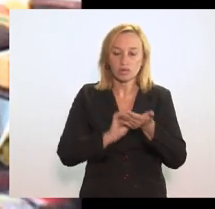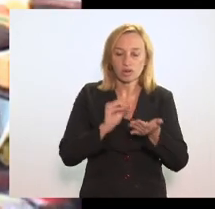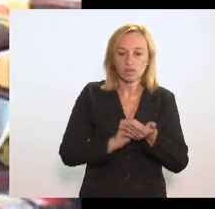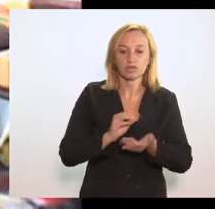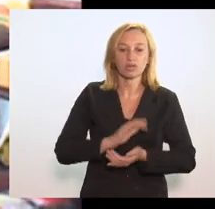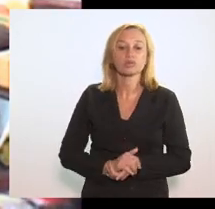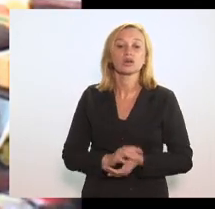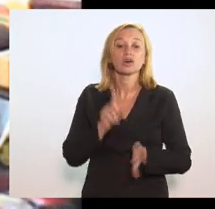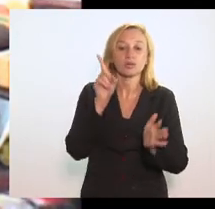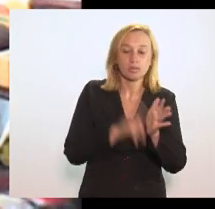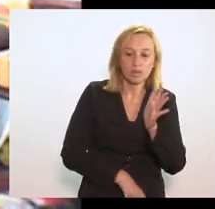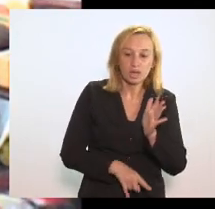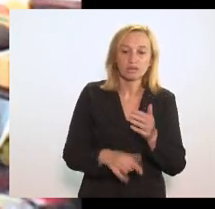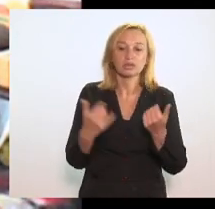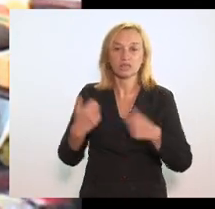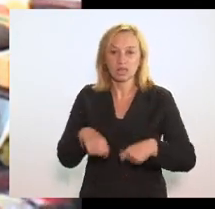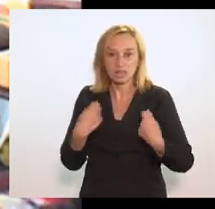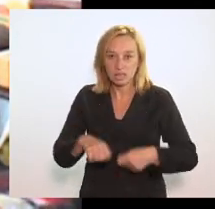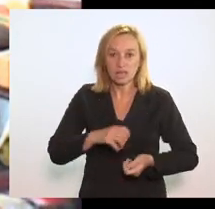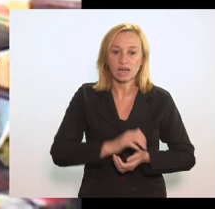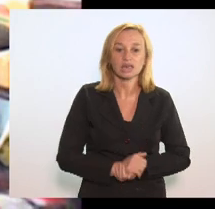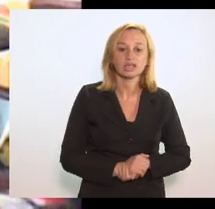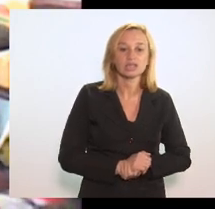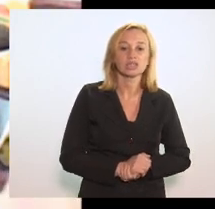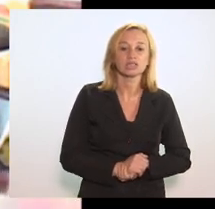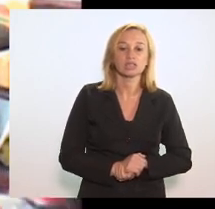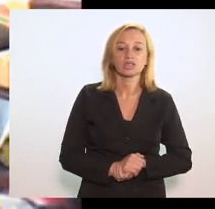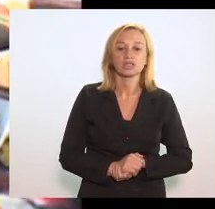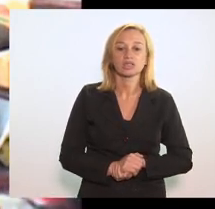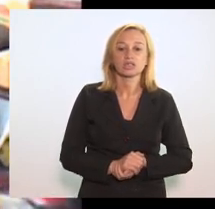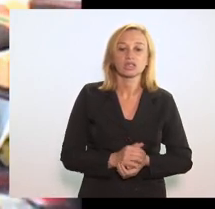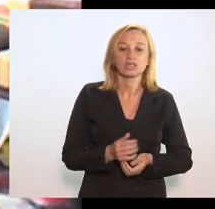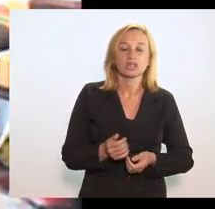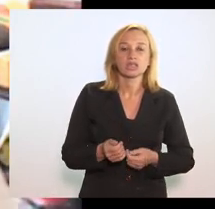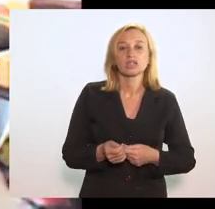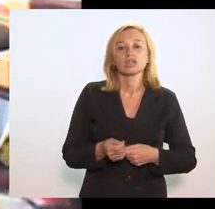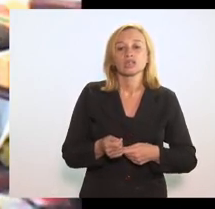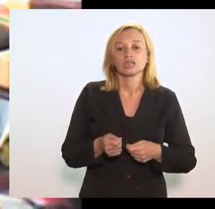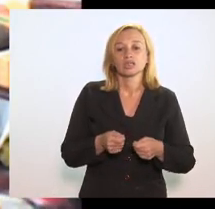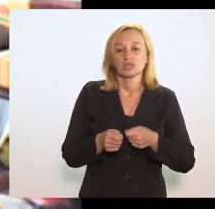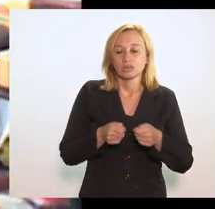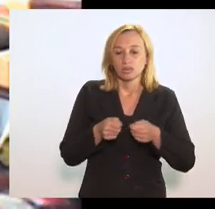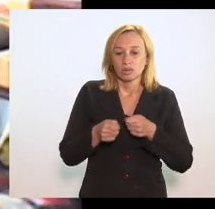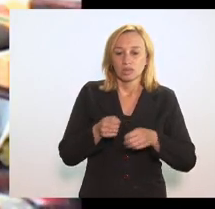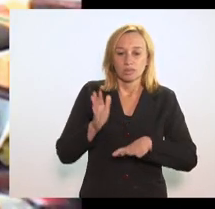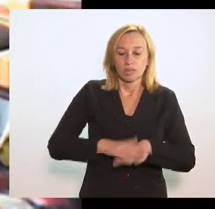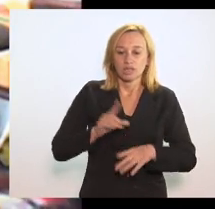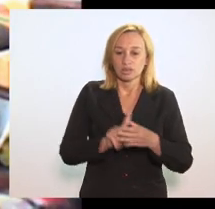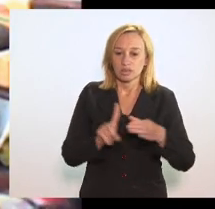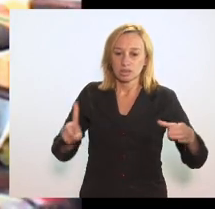isso, menos necessidade de medidas mais rígidas de distanciamento social.